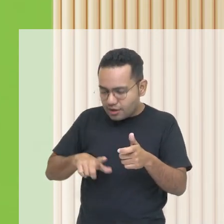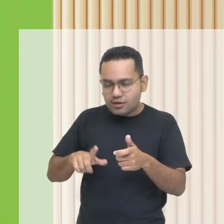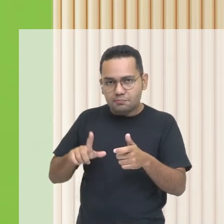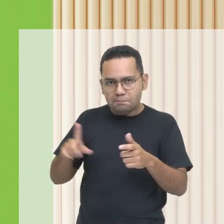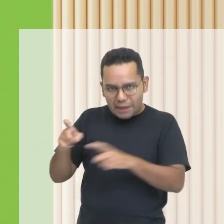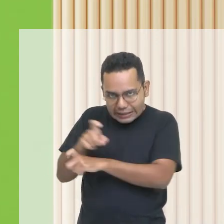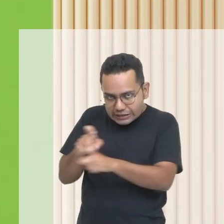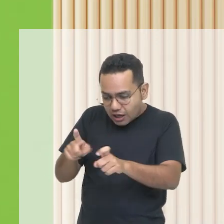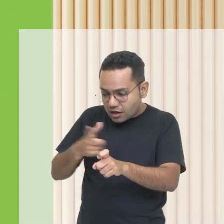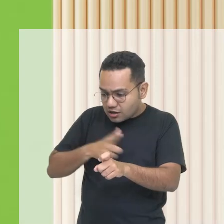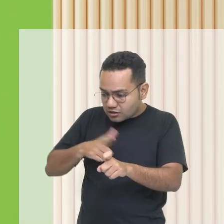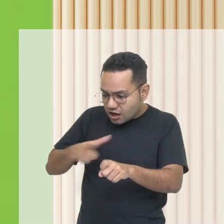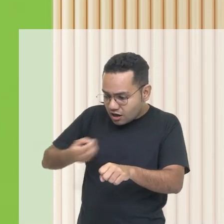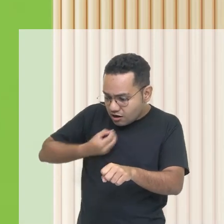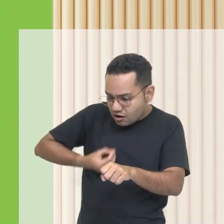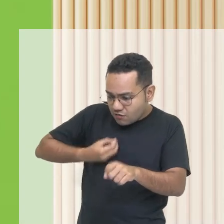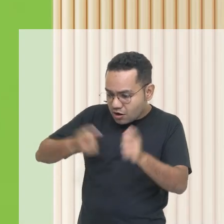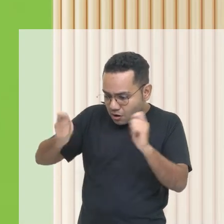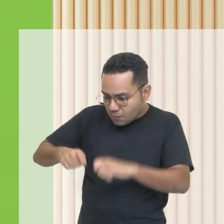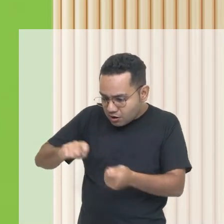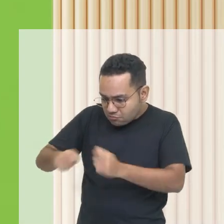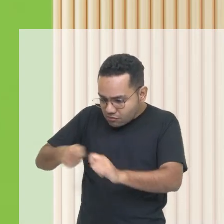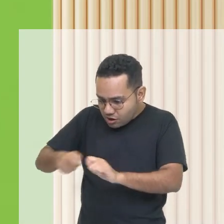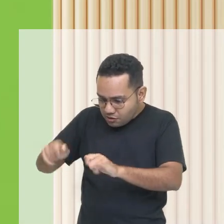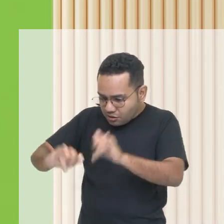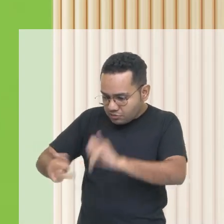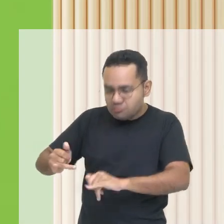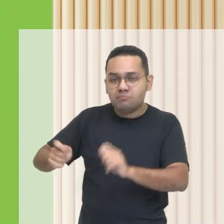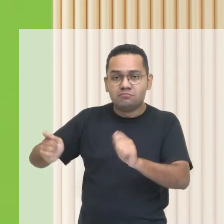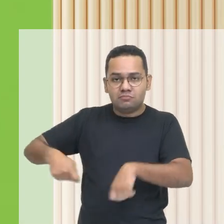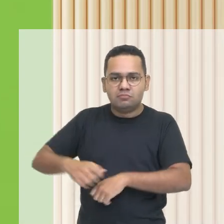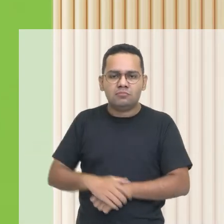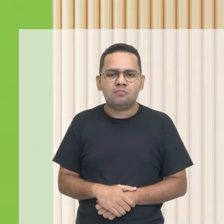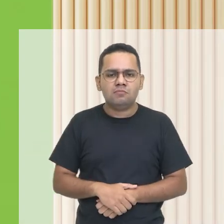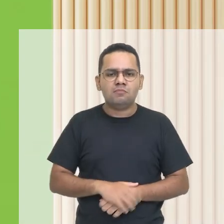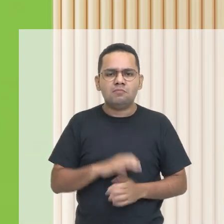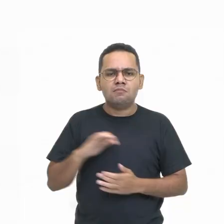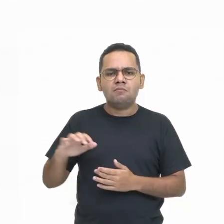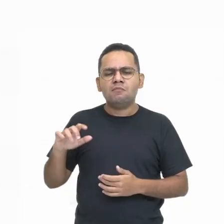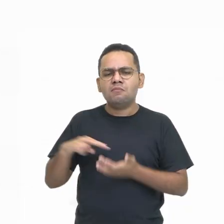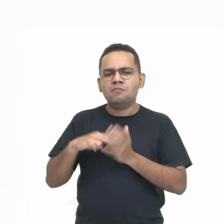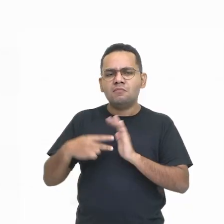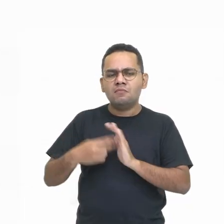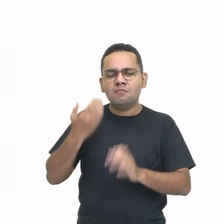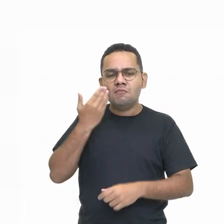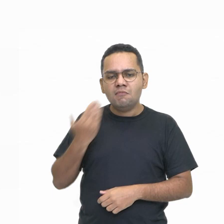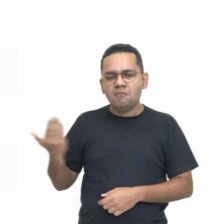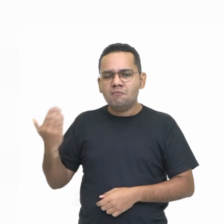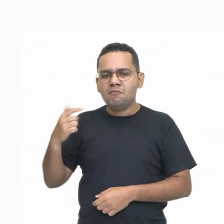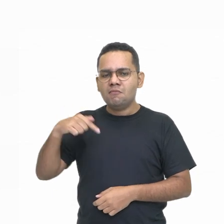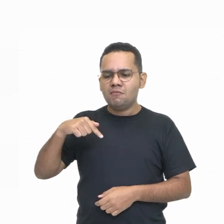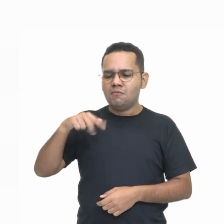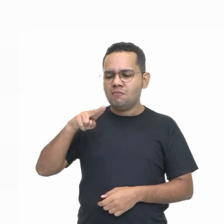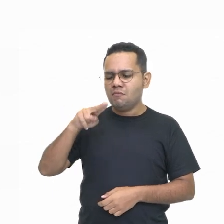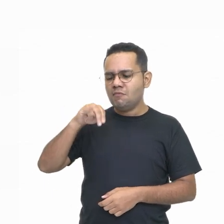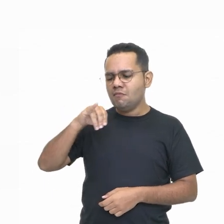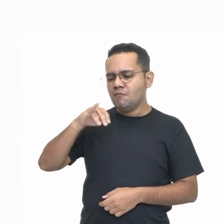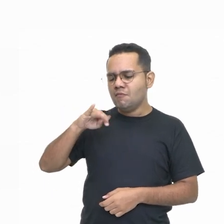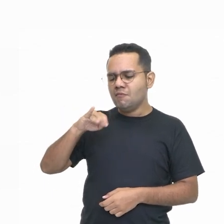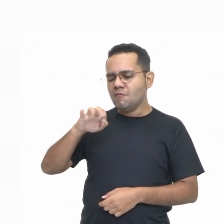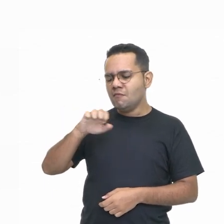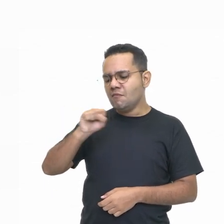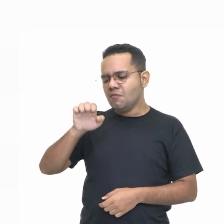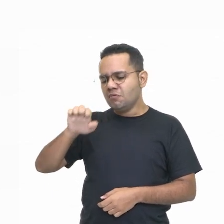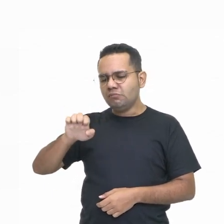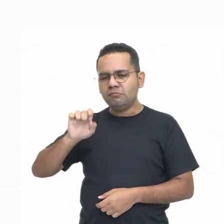sobreviver, conseguem realizar essa quimiossíntese. E o que é a quimiossíntese? Como a gente pode observar,